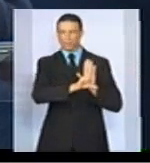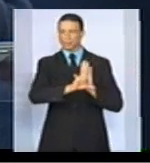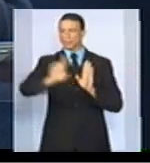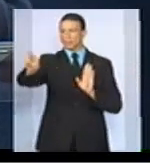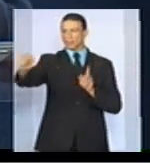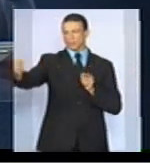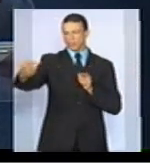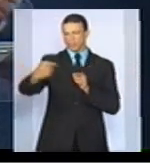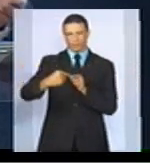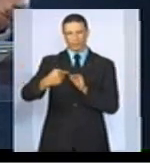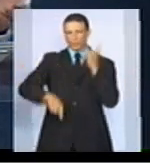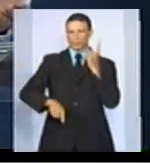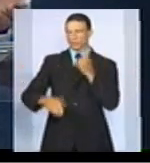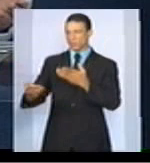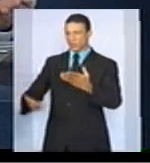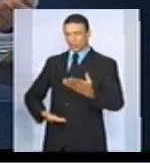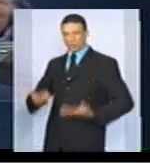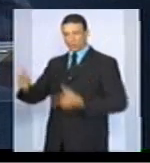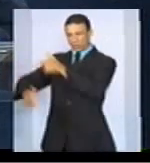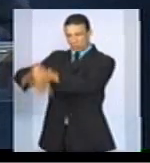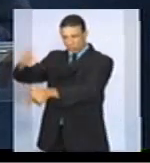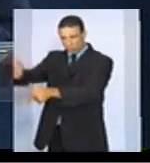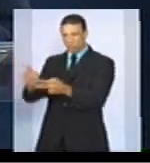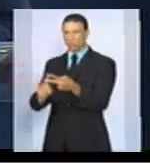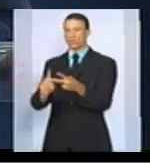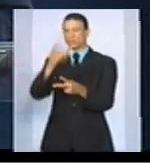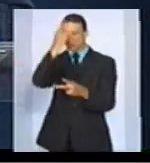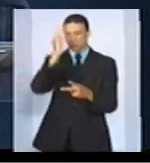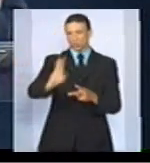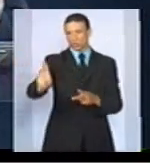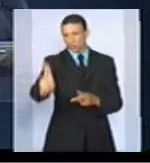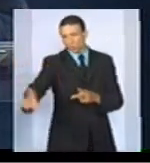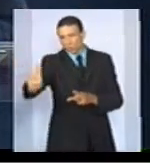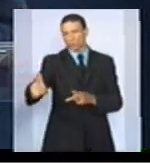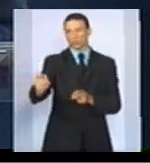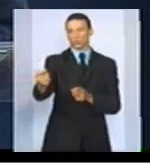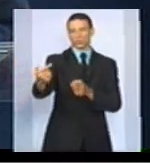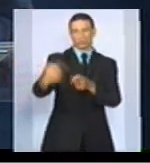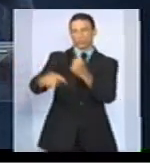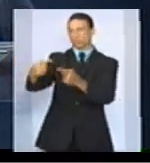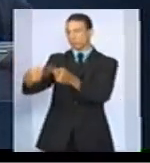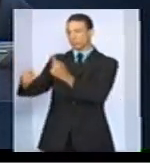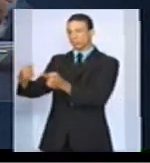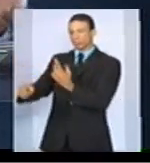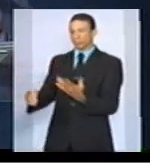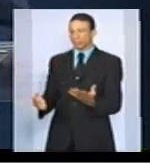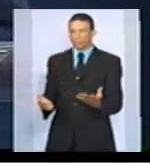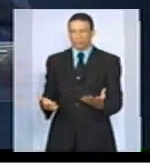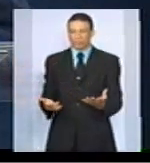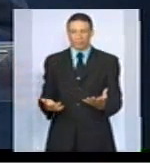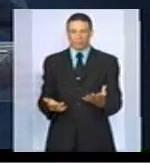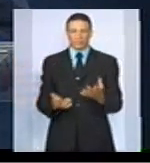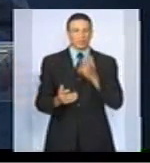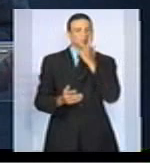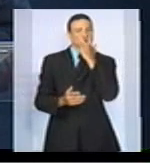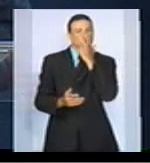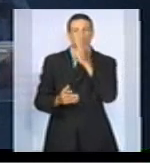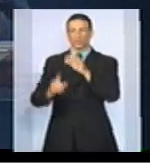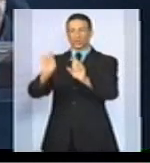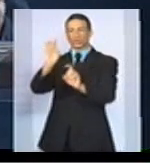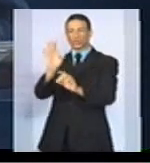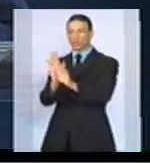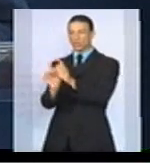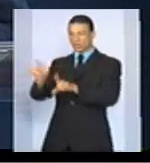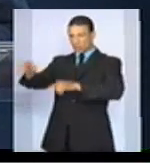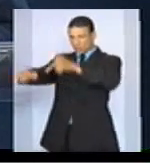programadoras nem com os trabalhadores e nem com os assinantes então o único consenso que houve Talvez seja a entrada das Teles no